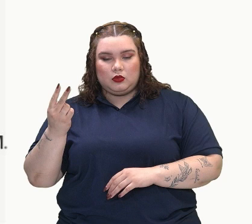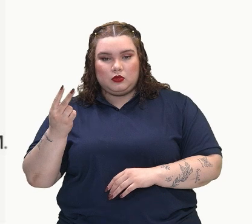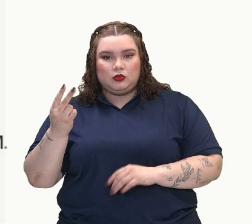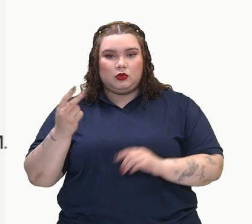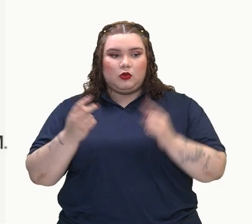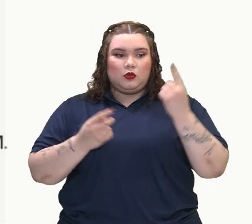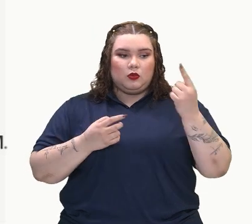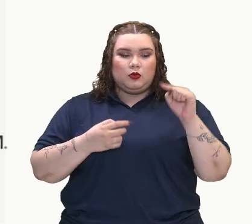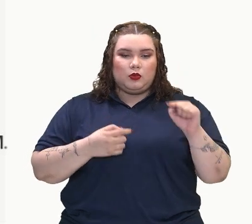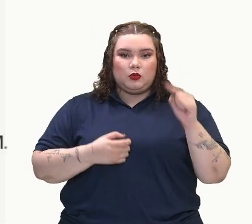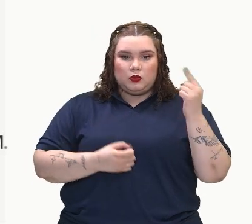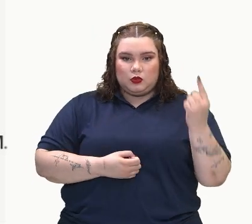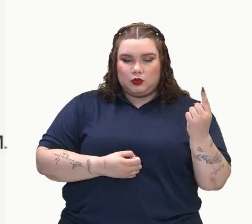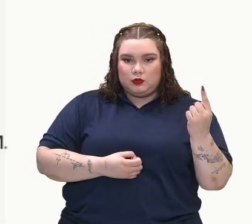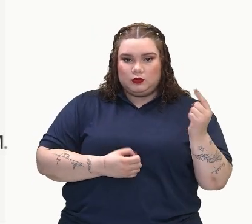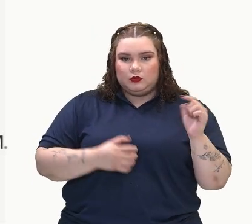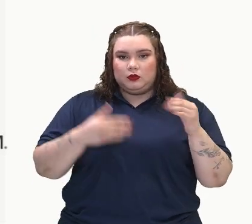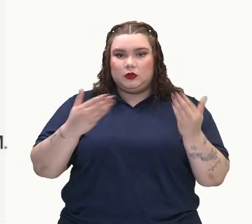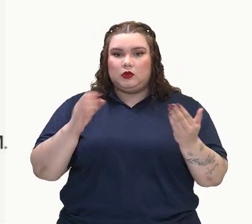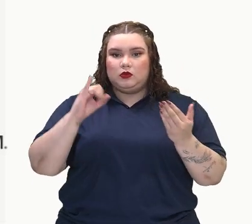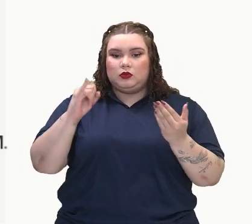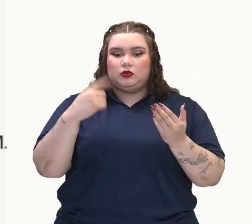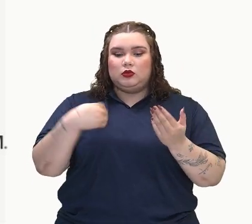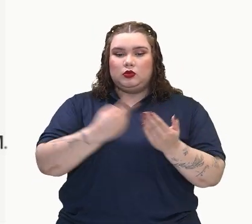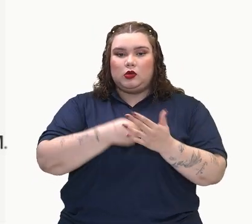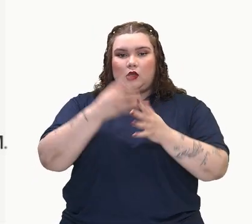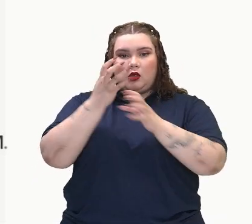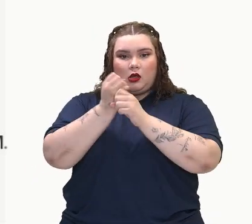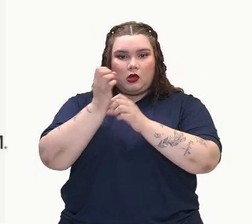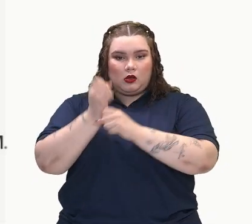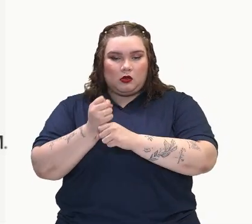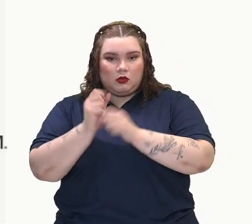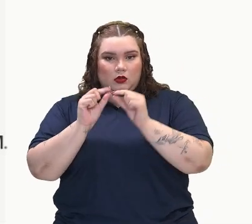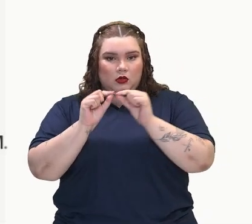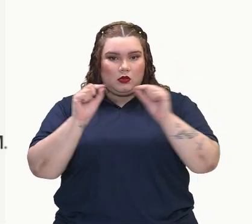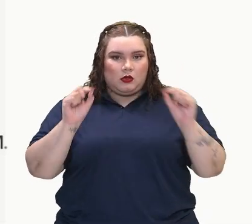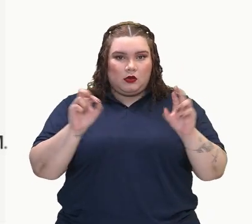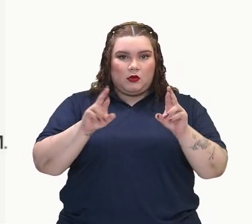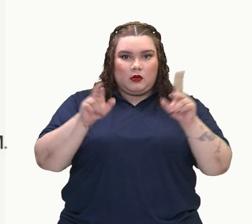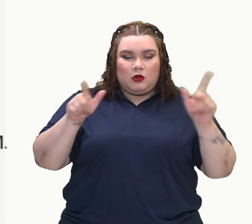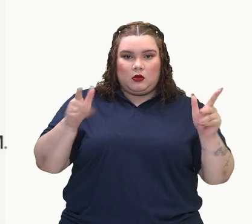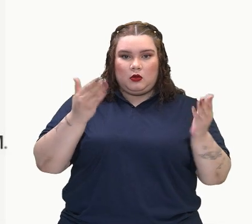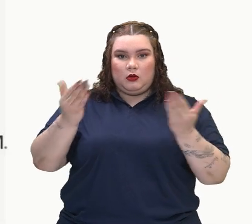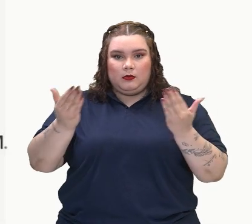Então, se nós calcularmos aqui a diferença, né, a gente vai obter o quê?